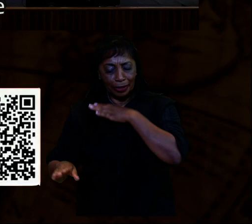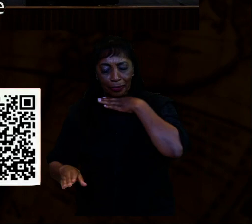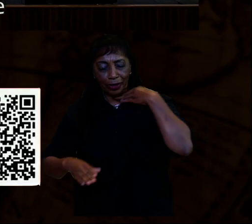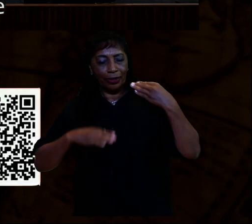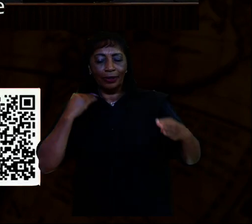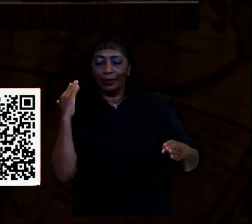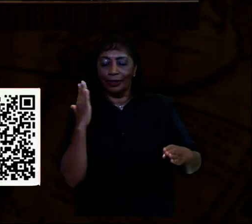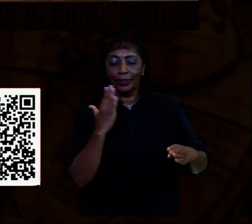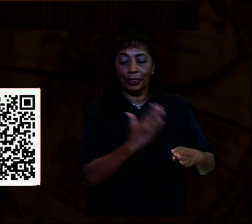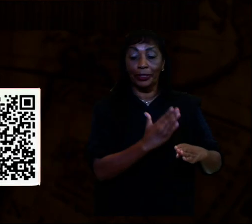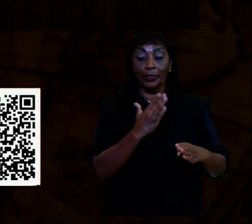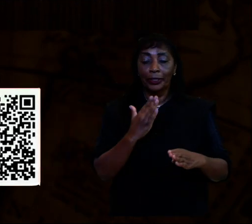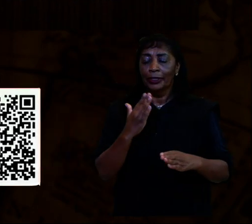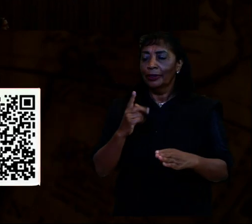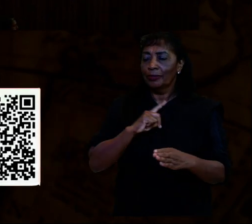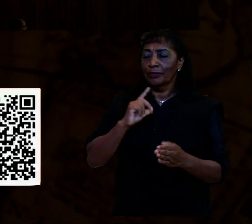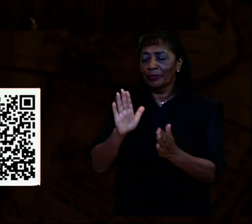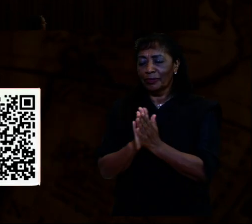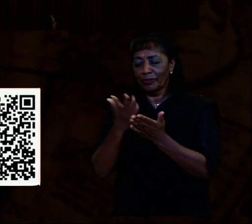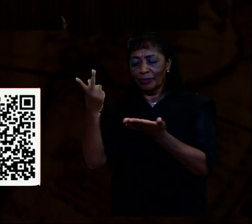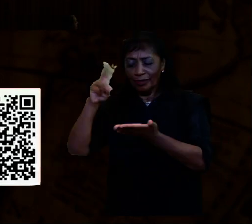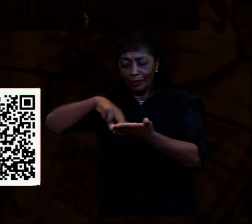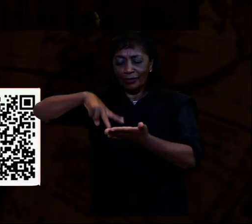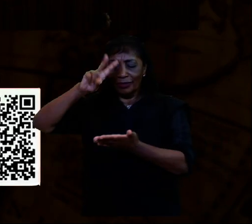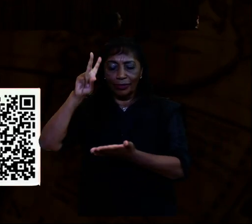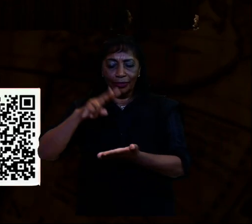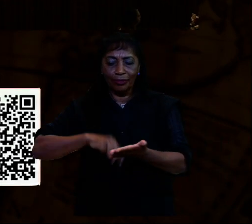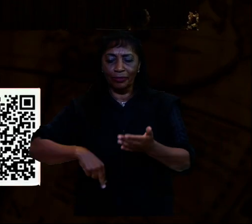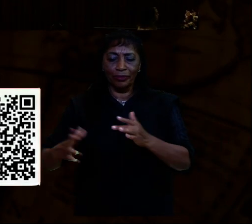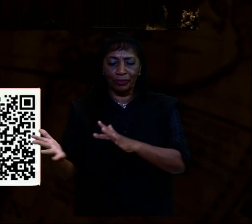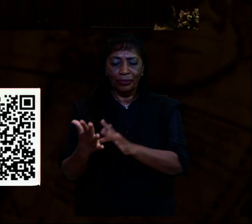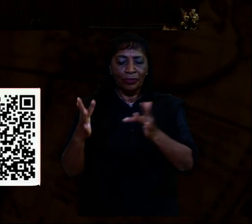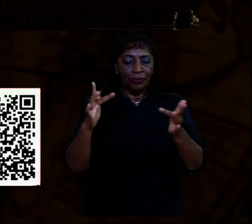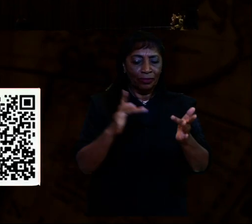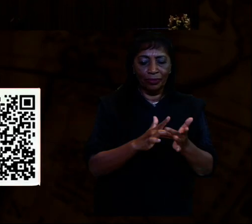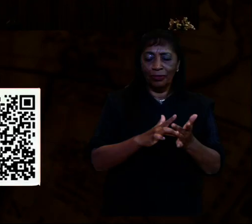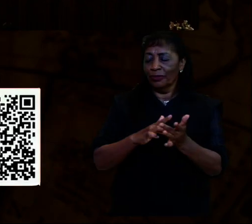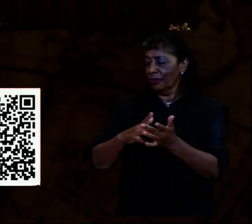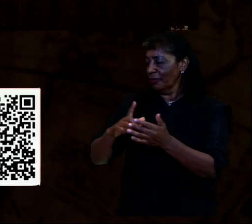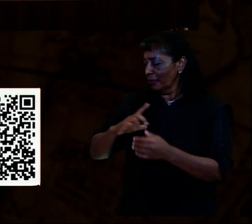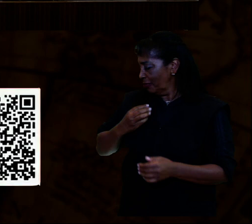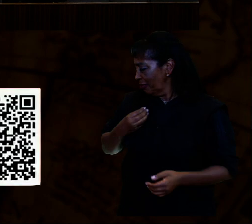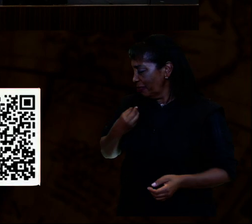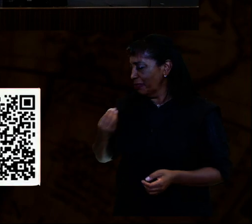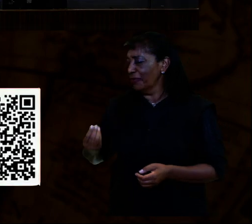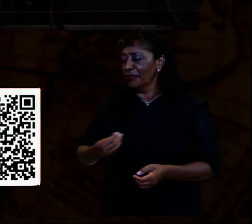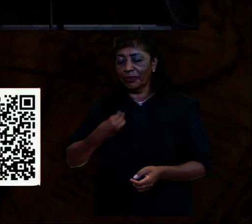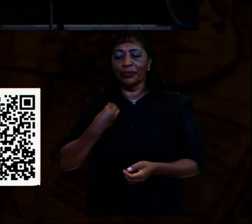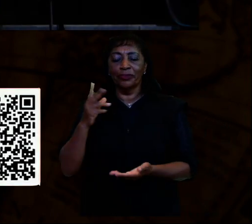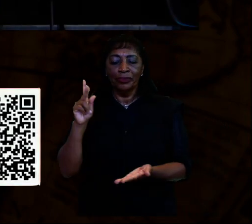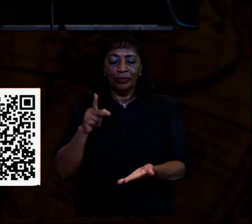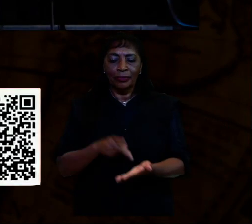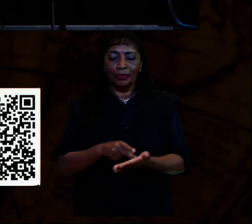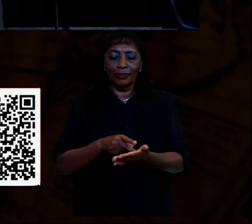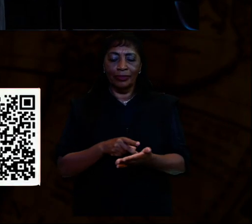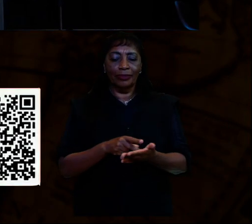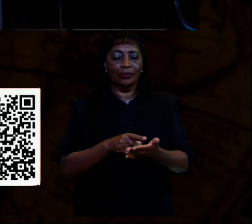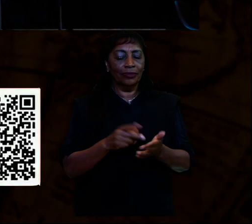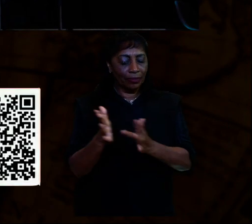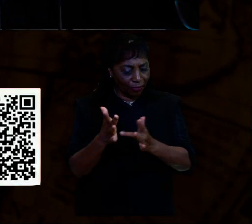a morte. Está escrito, Cristo é vivo,